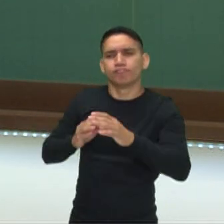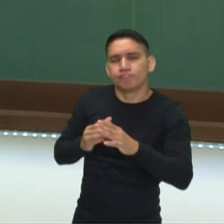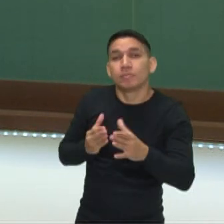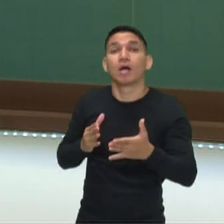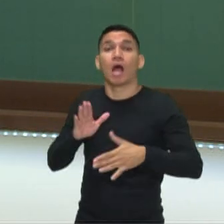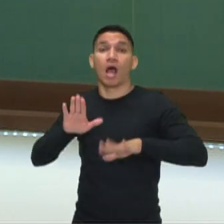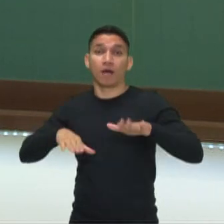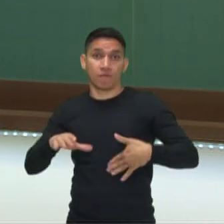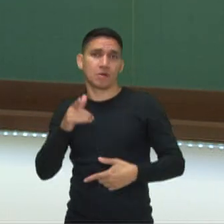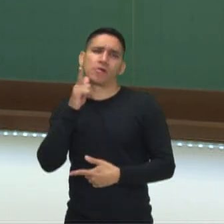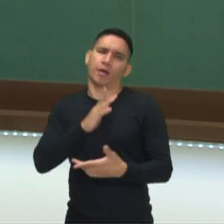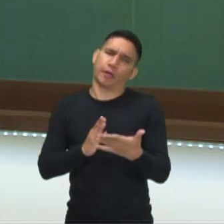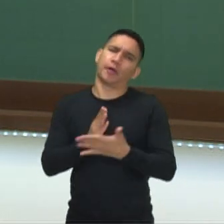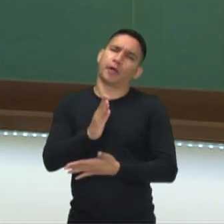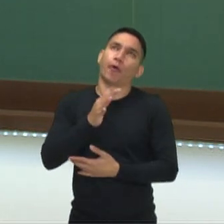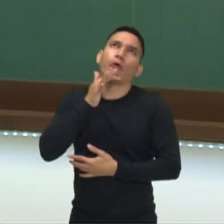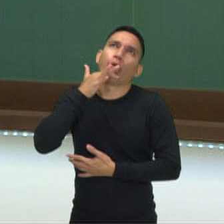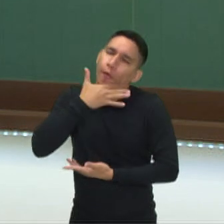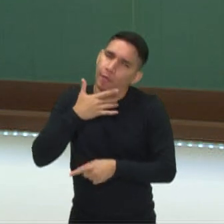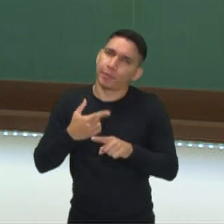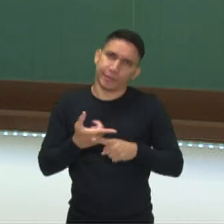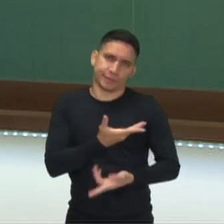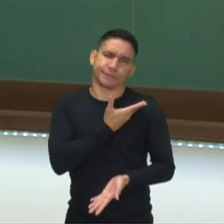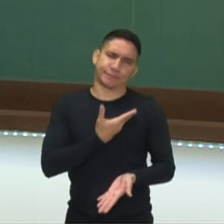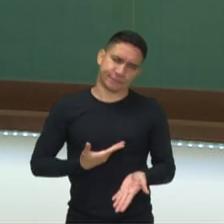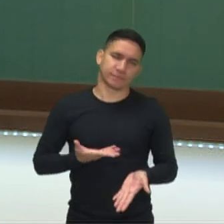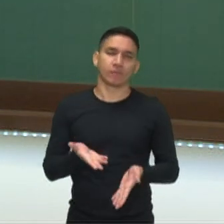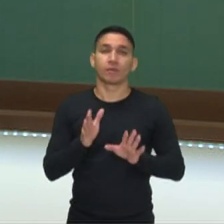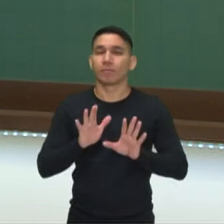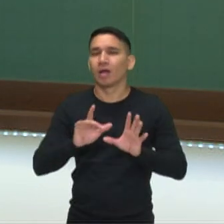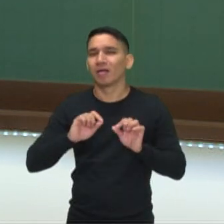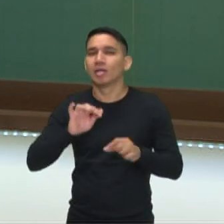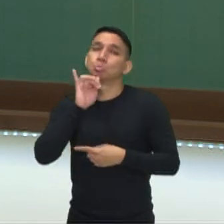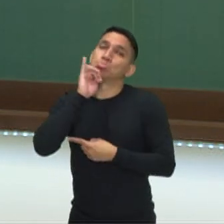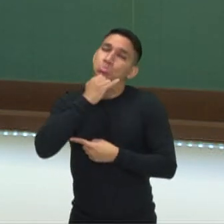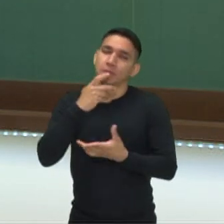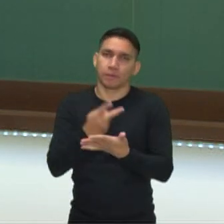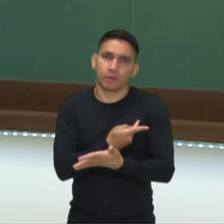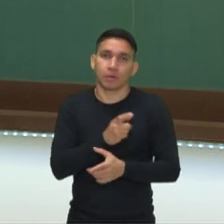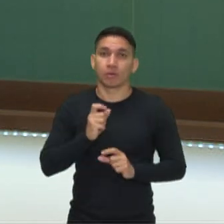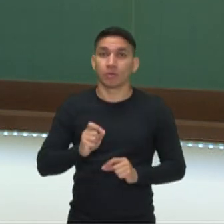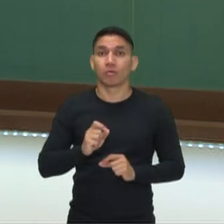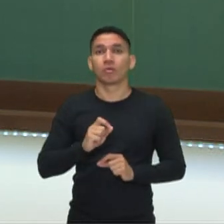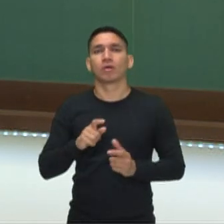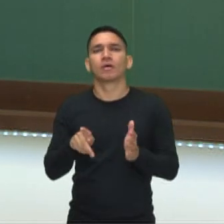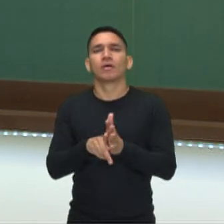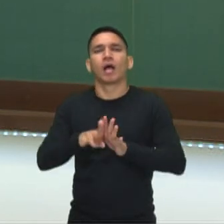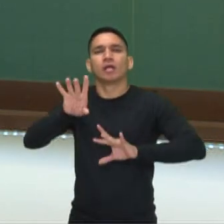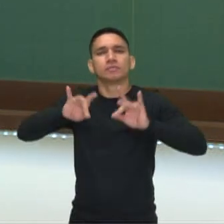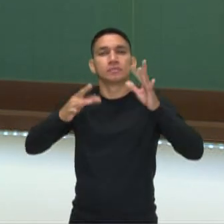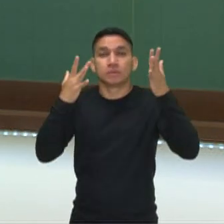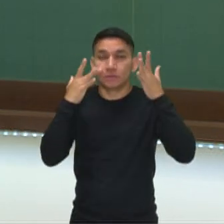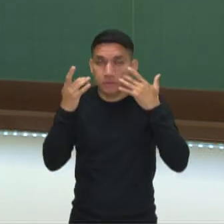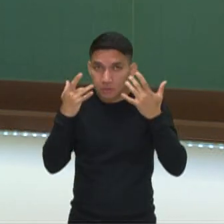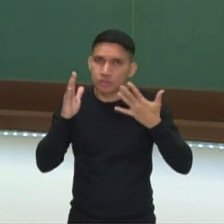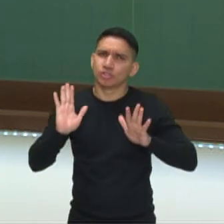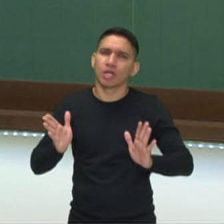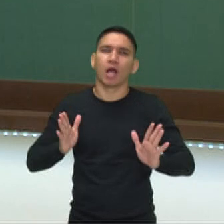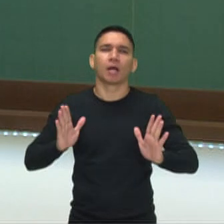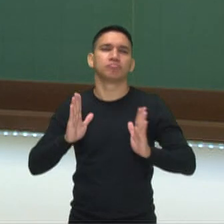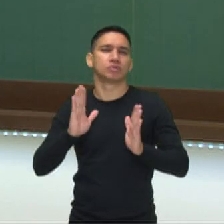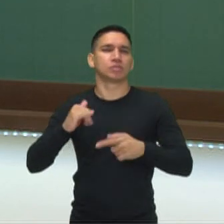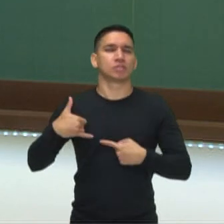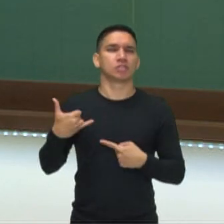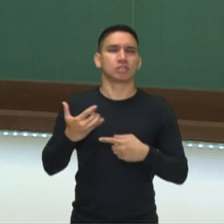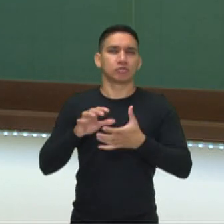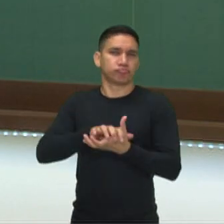pareça ele ganhava, claro, porque ele era imperador. Só que teve um fato bem triste, que Sêneca em um certo período ele já era um homem de idade avançada,